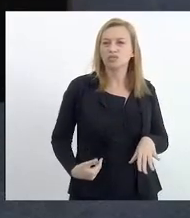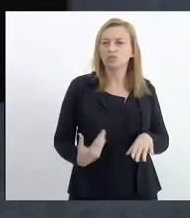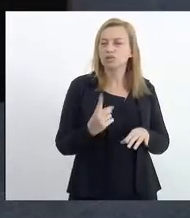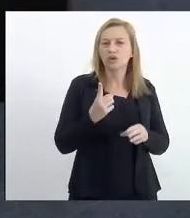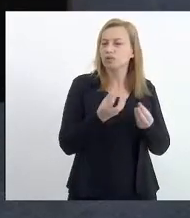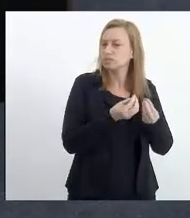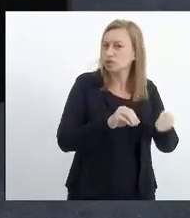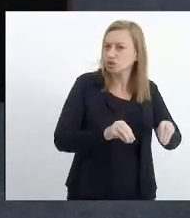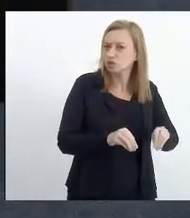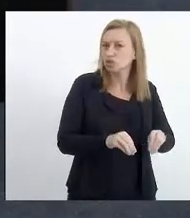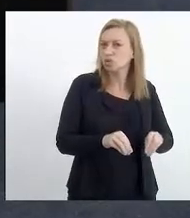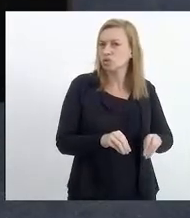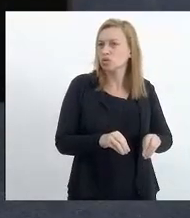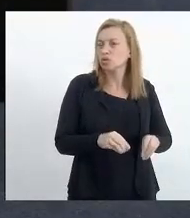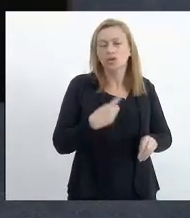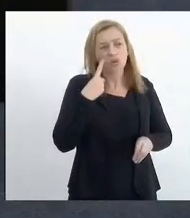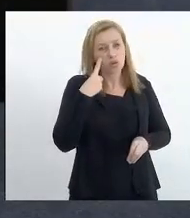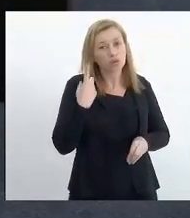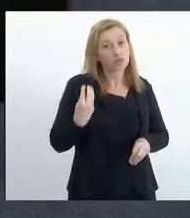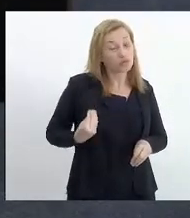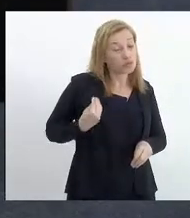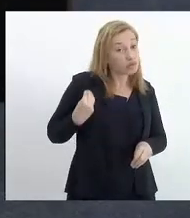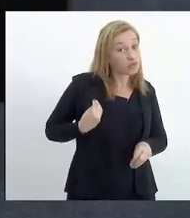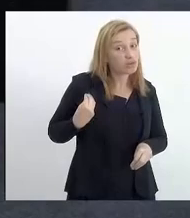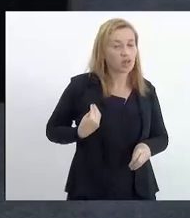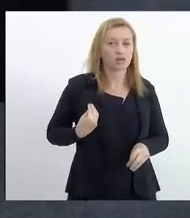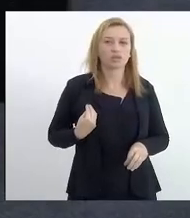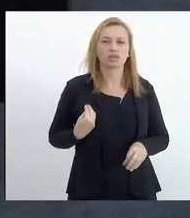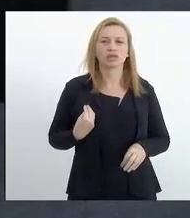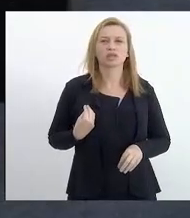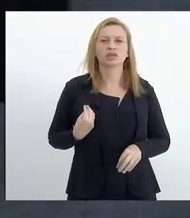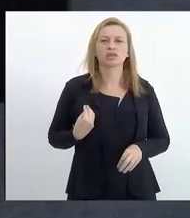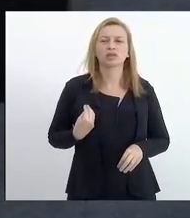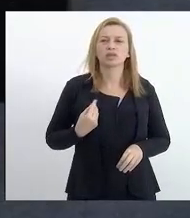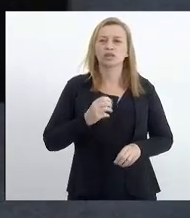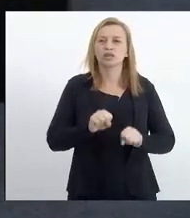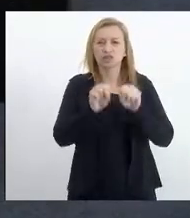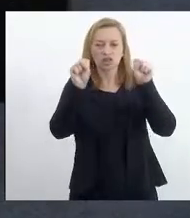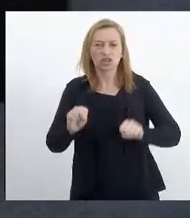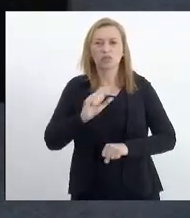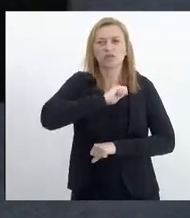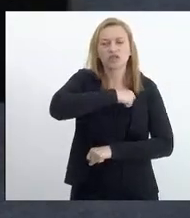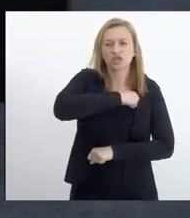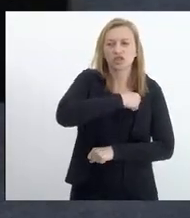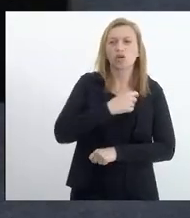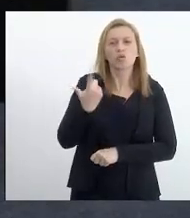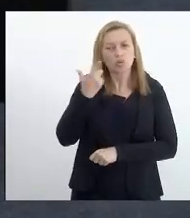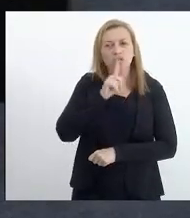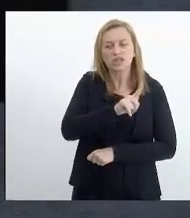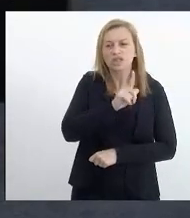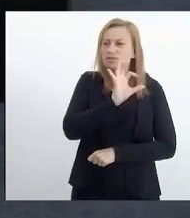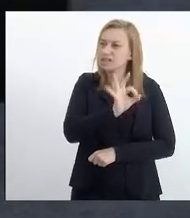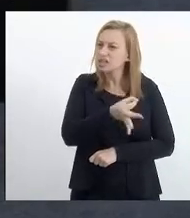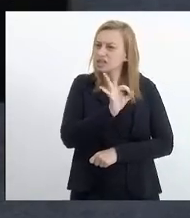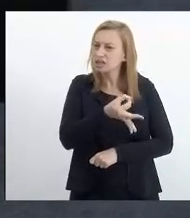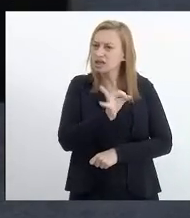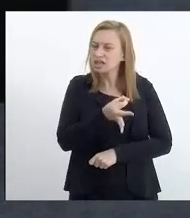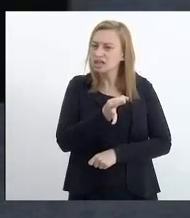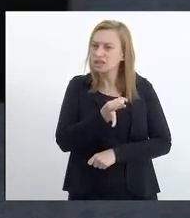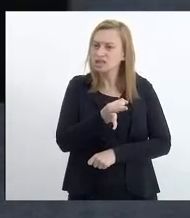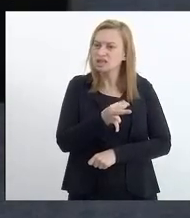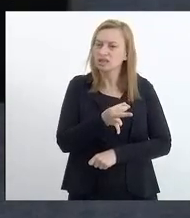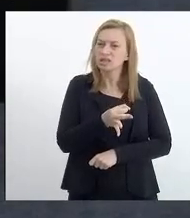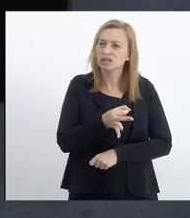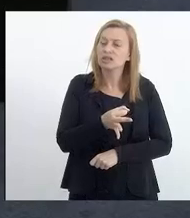né? Nós estamos vivendo em regime de recuperação fiscal e nós conseguimos garantir,